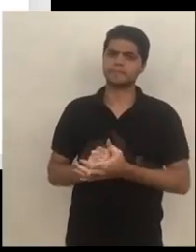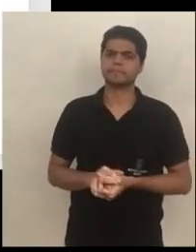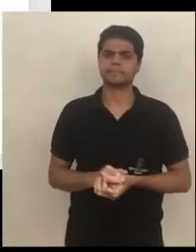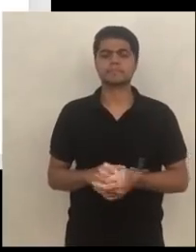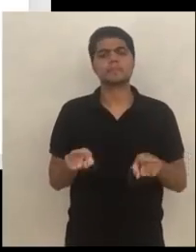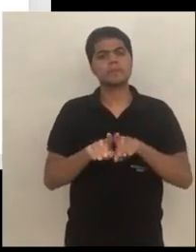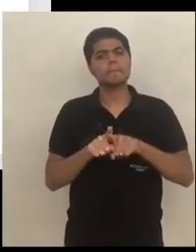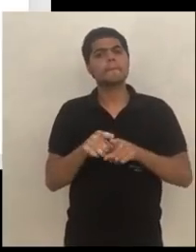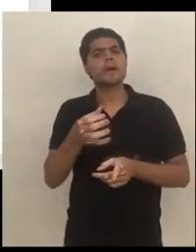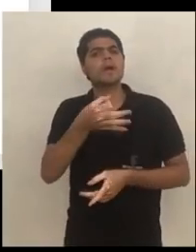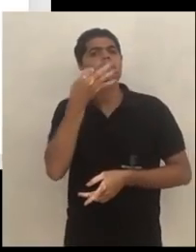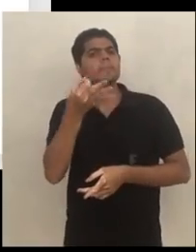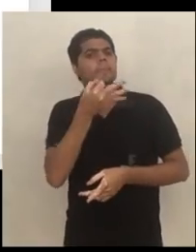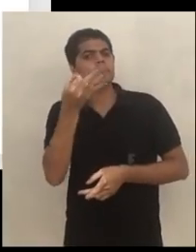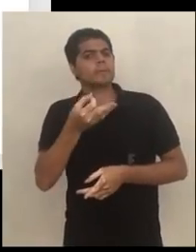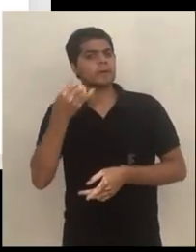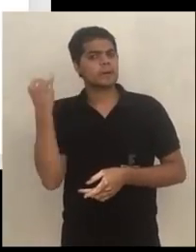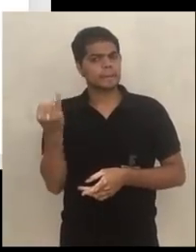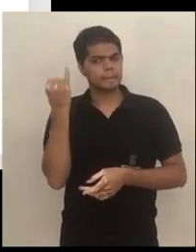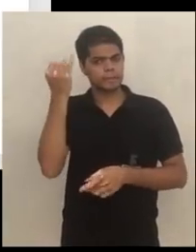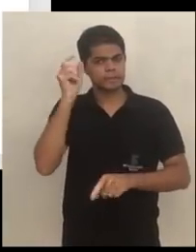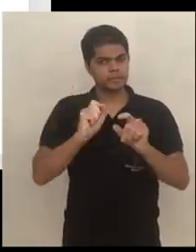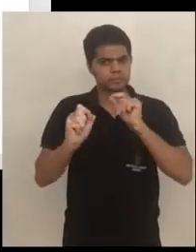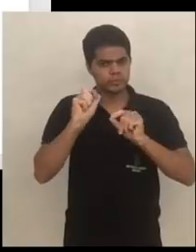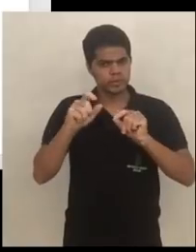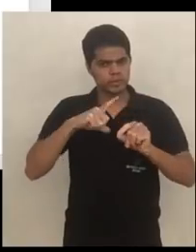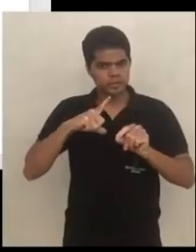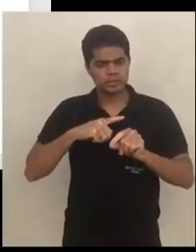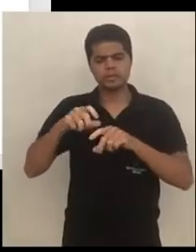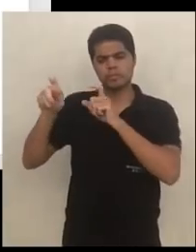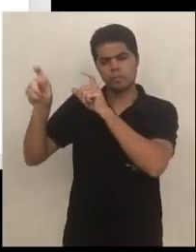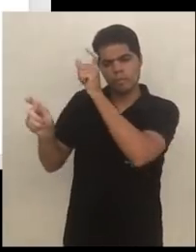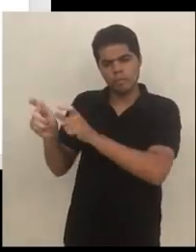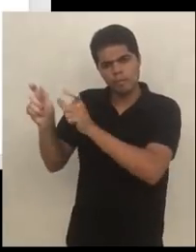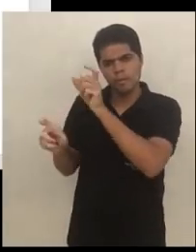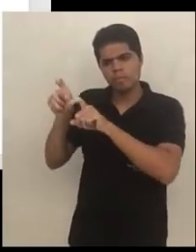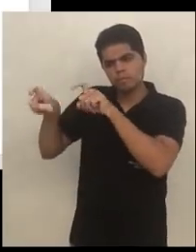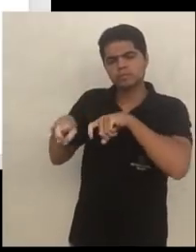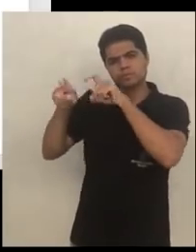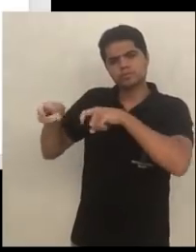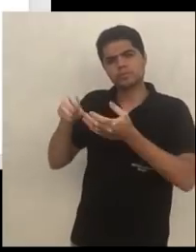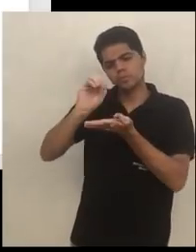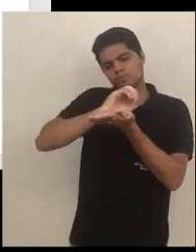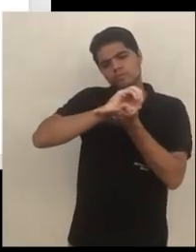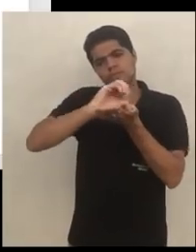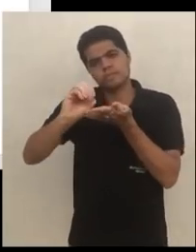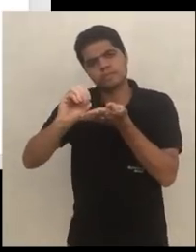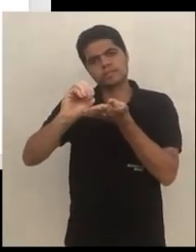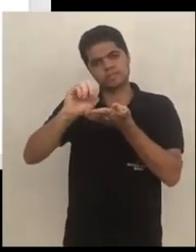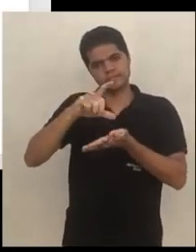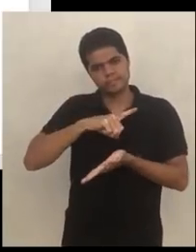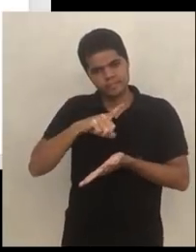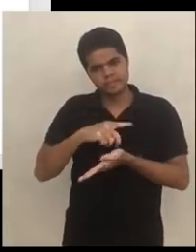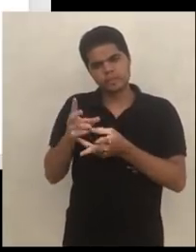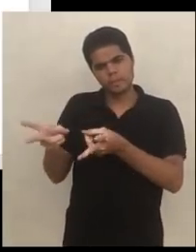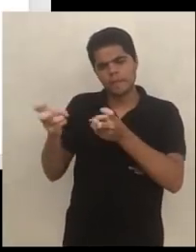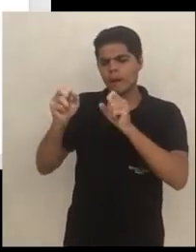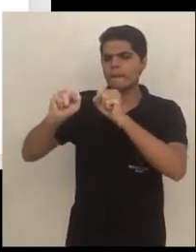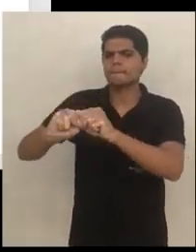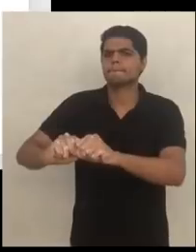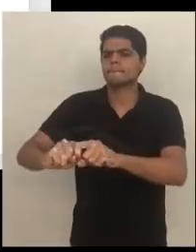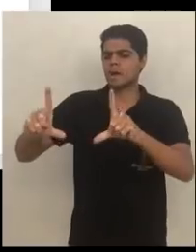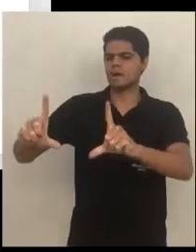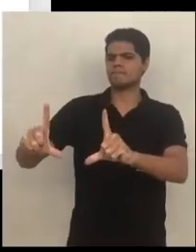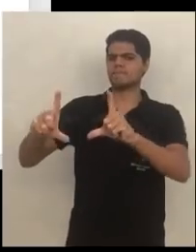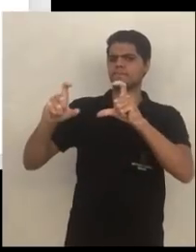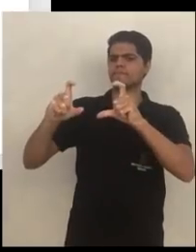importante do Cadastro Nacional de Produtores Orgânicos. Então, Aqui eu fiz um print aqui do número